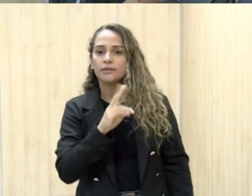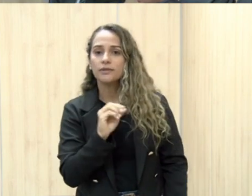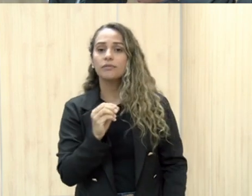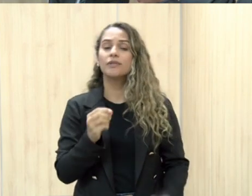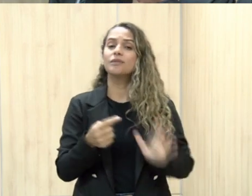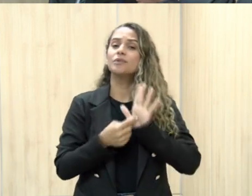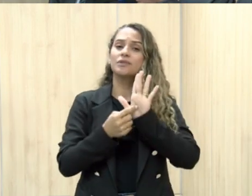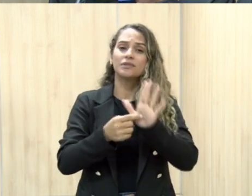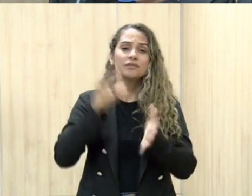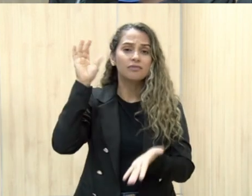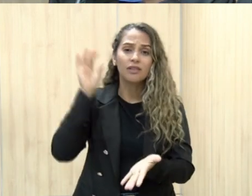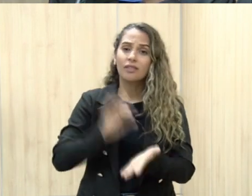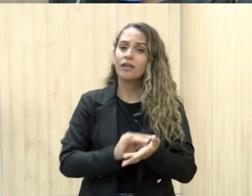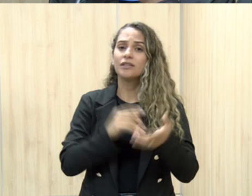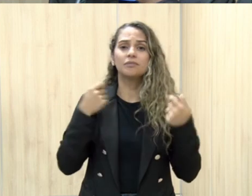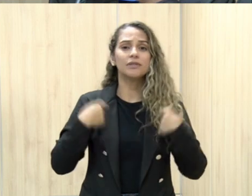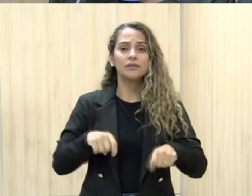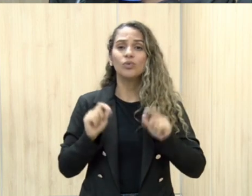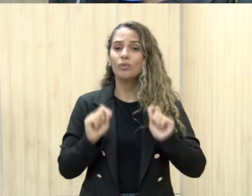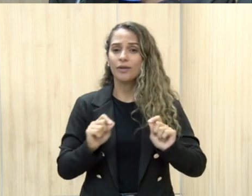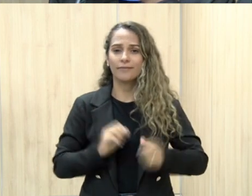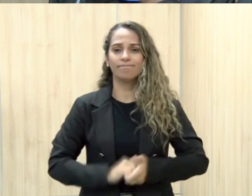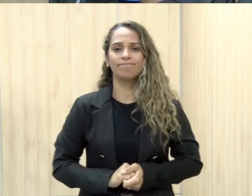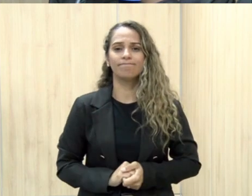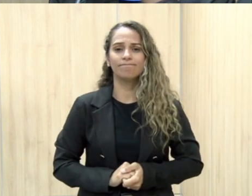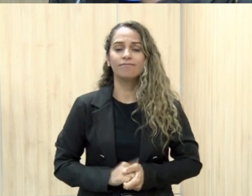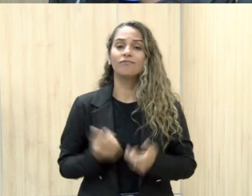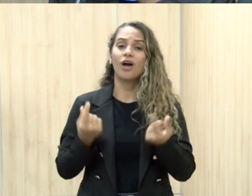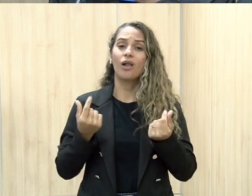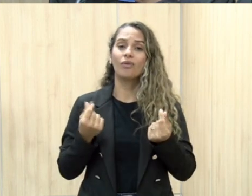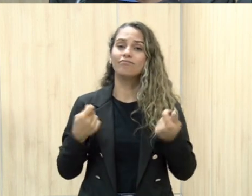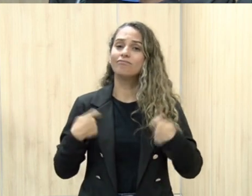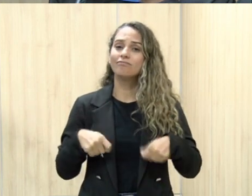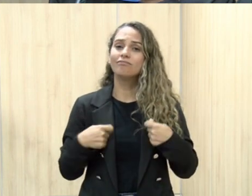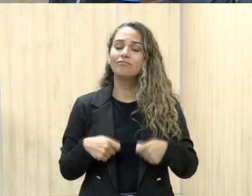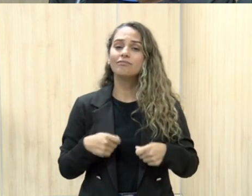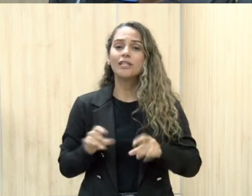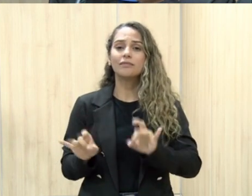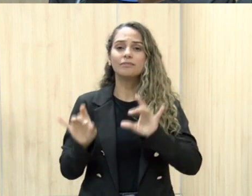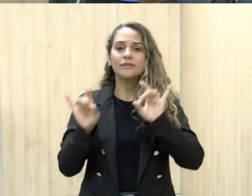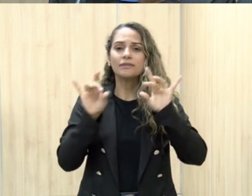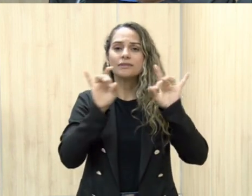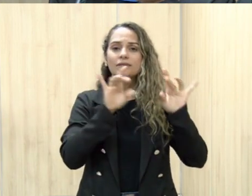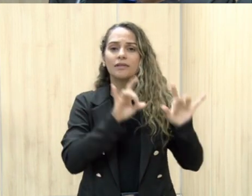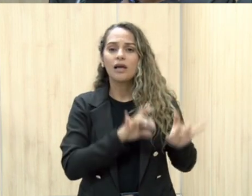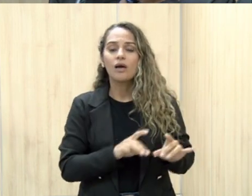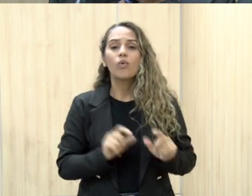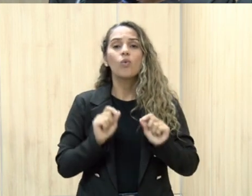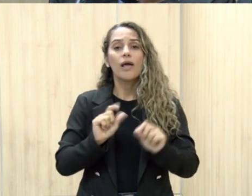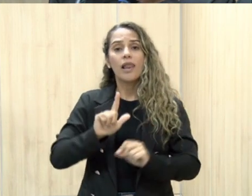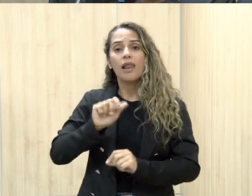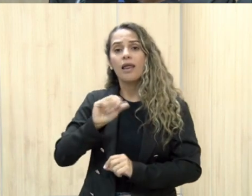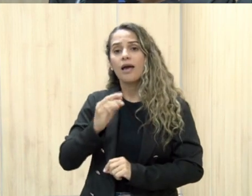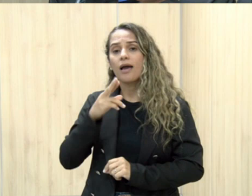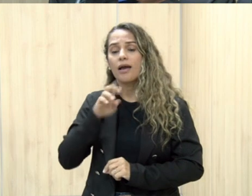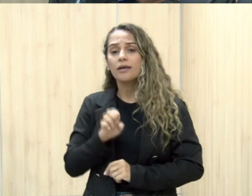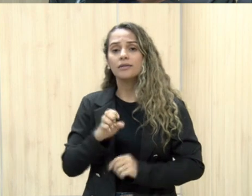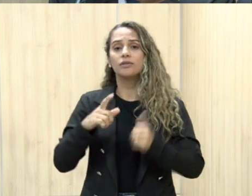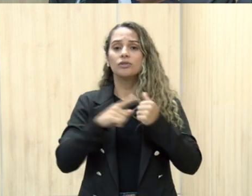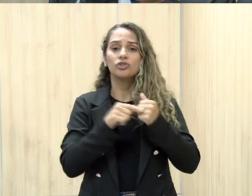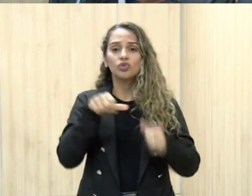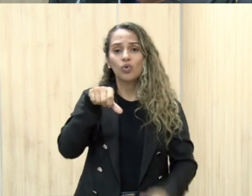Evidente aqui a obrigação da despesa em especial pelo lacre no artigo